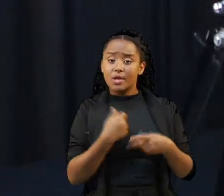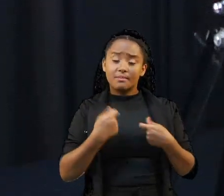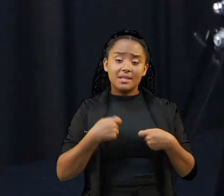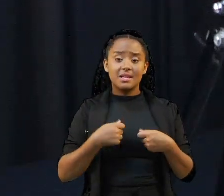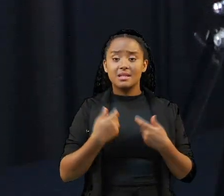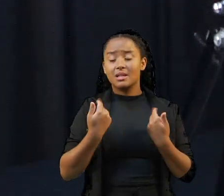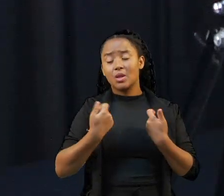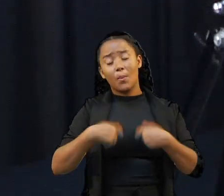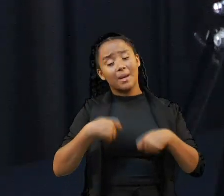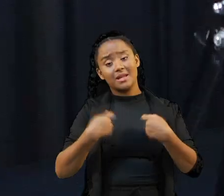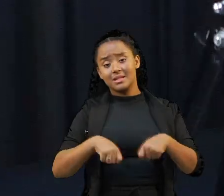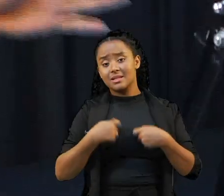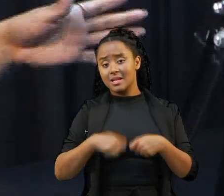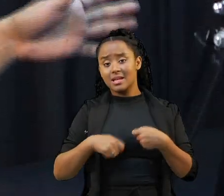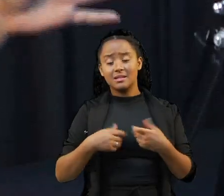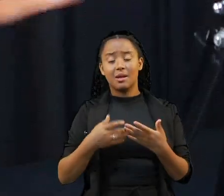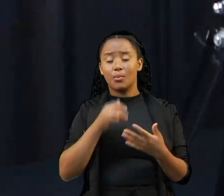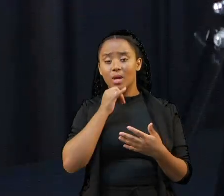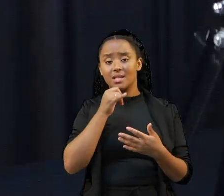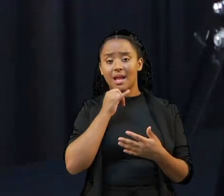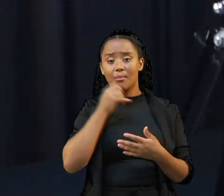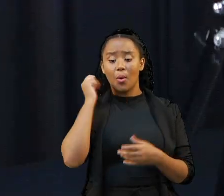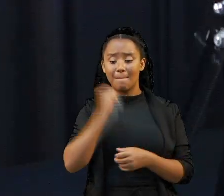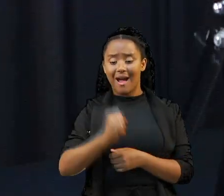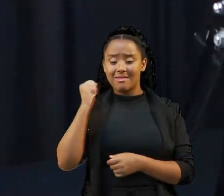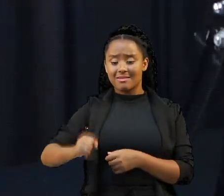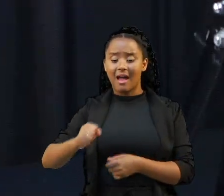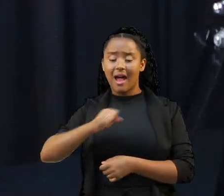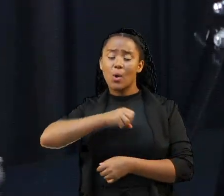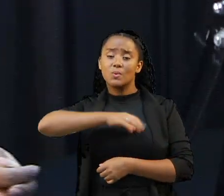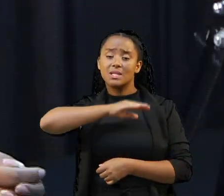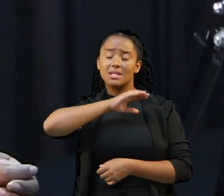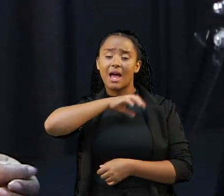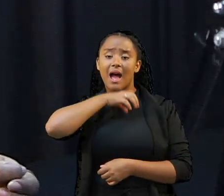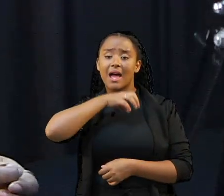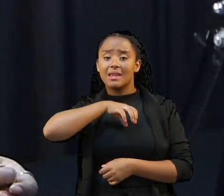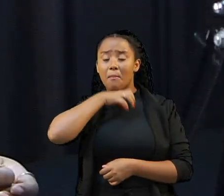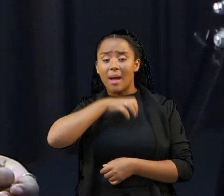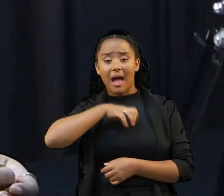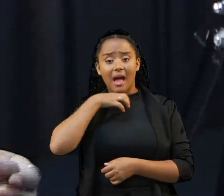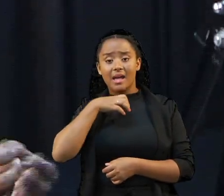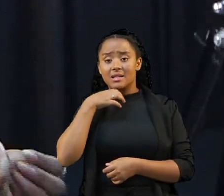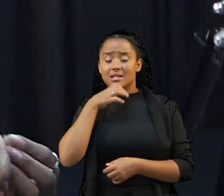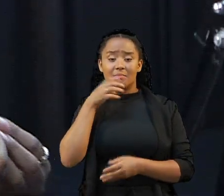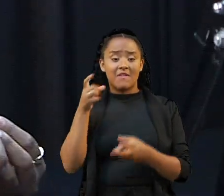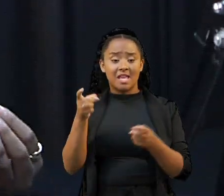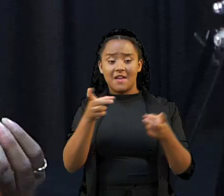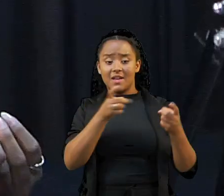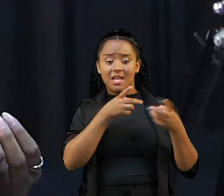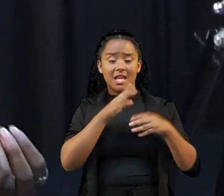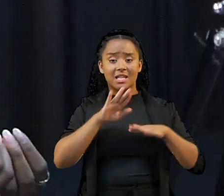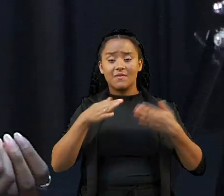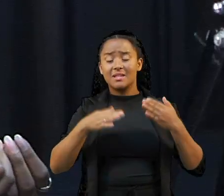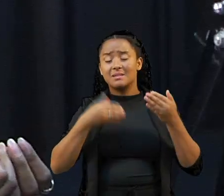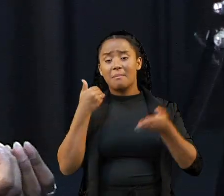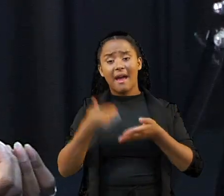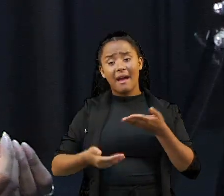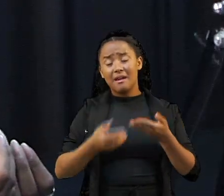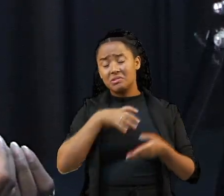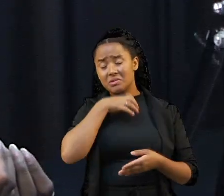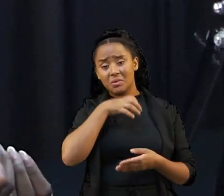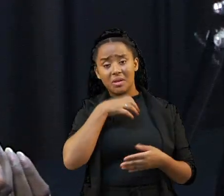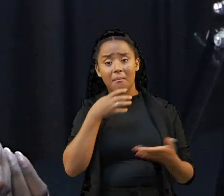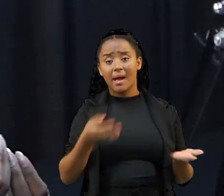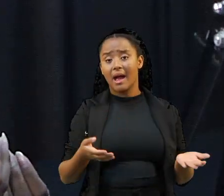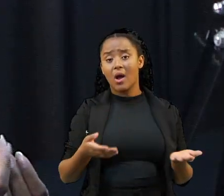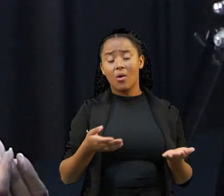animais para sair vendendo no mercado, e às vezes até estragar, e às vezes até, sabe, uma exploração muito grande dos animais